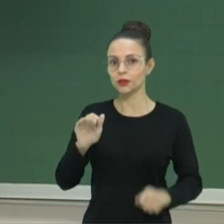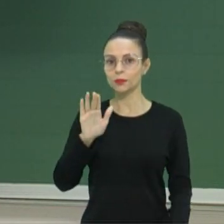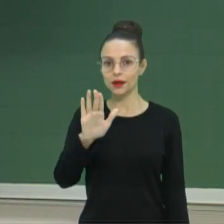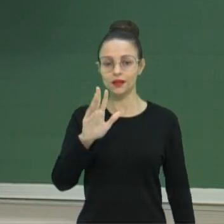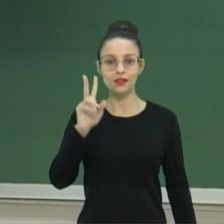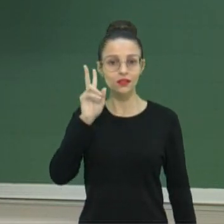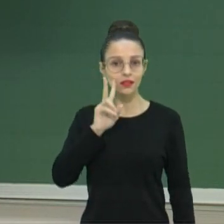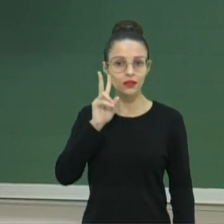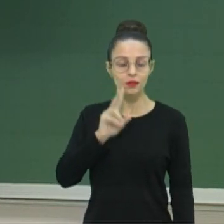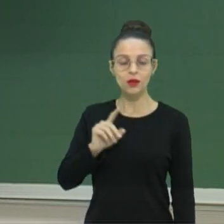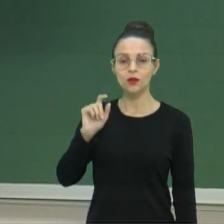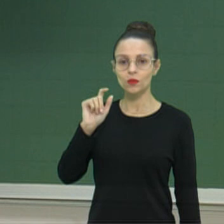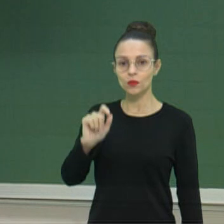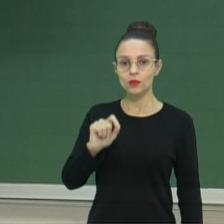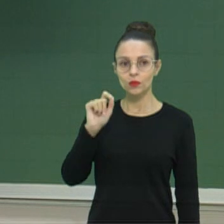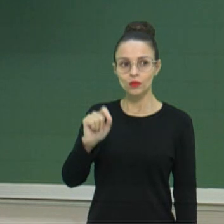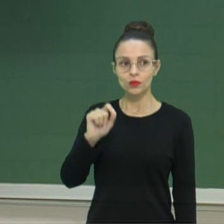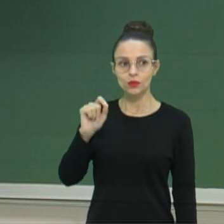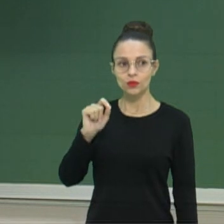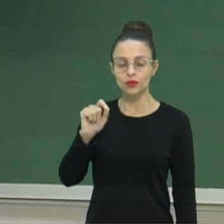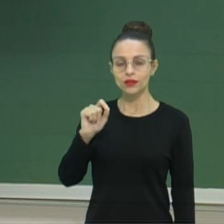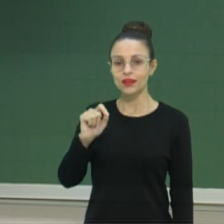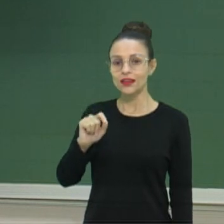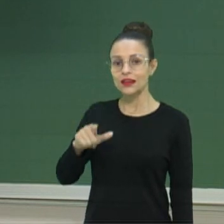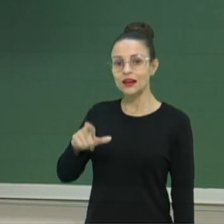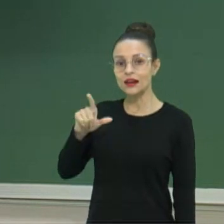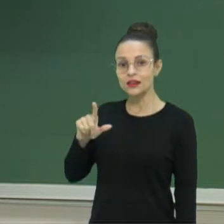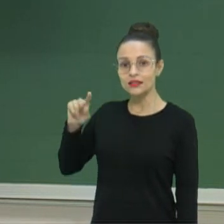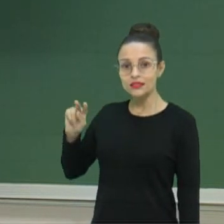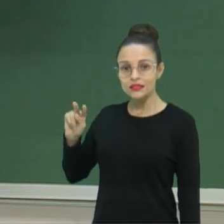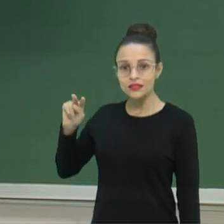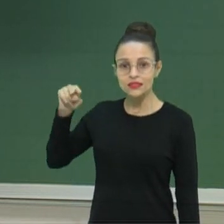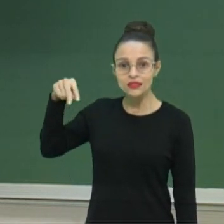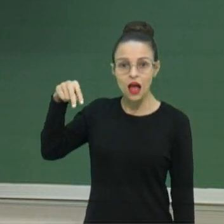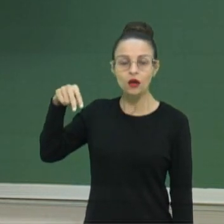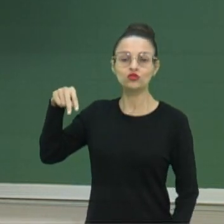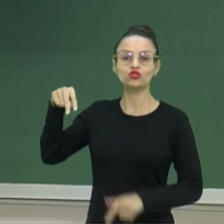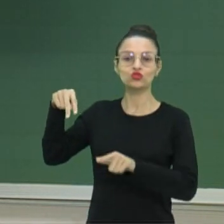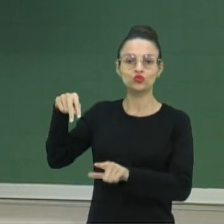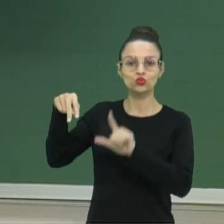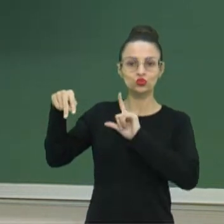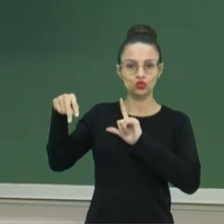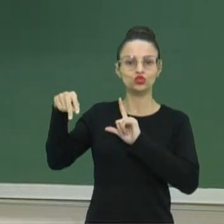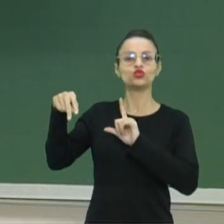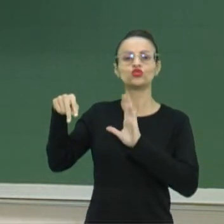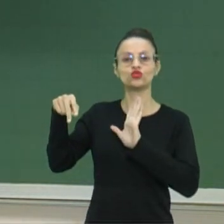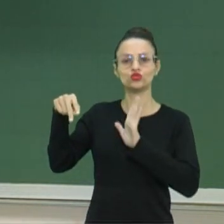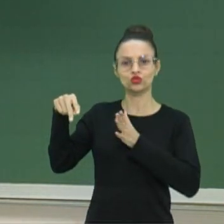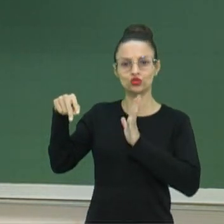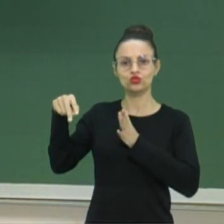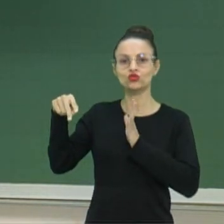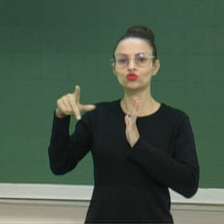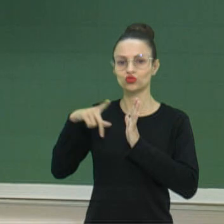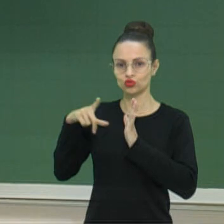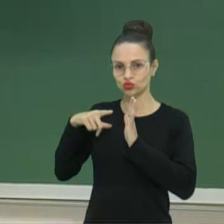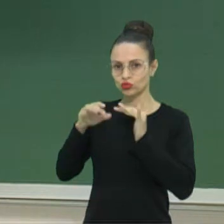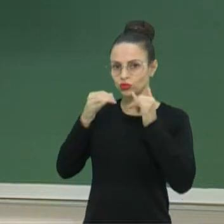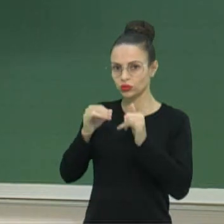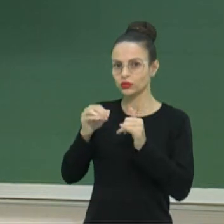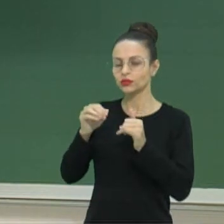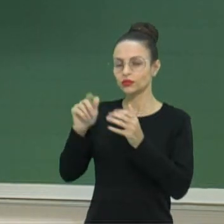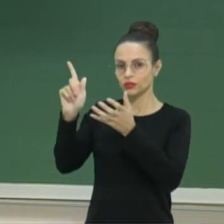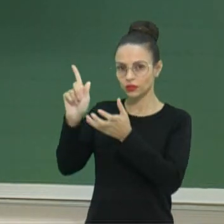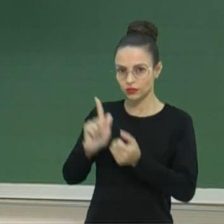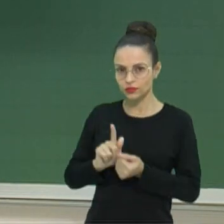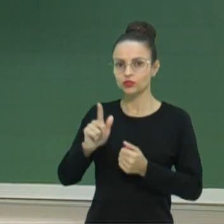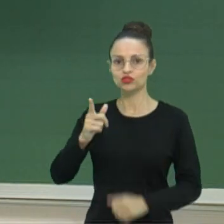têm que lembrar que antes do salto, o atleta ele já tinha uma certa energia potencial gravitacional em relação ao seu